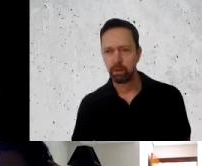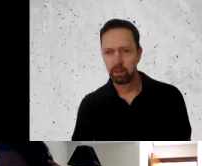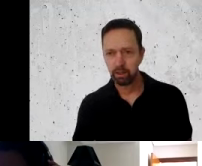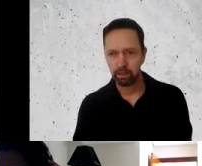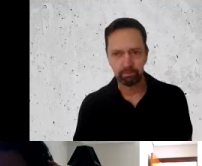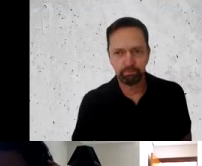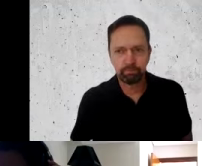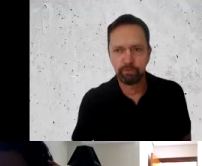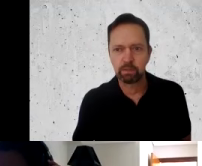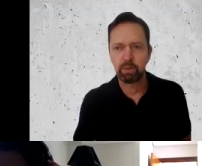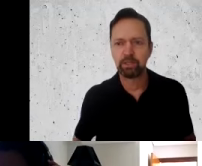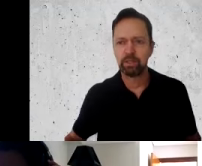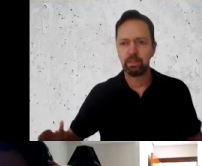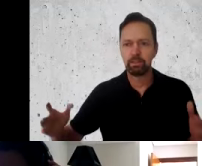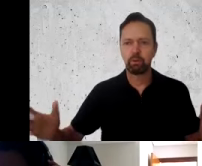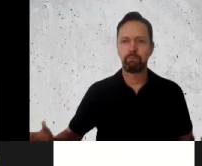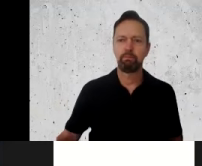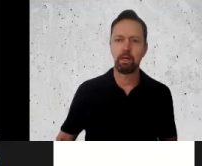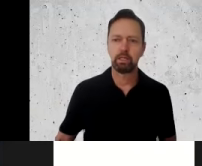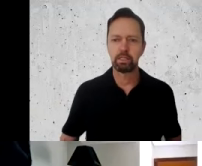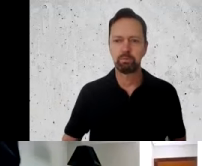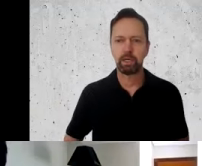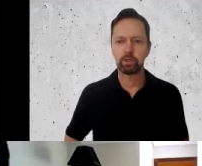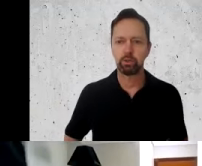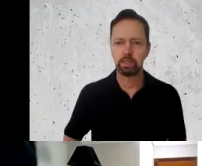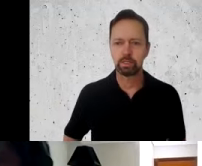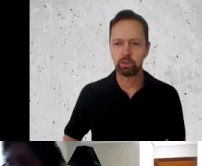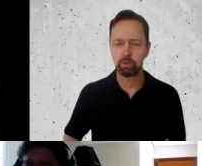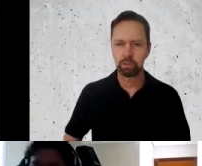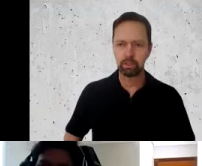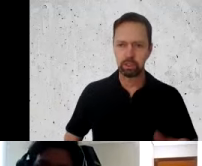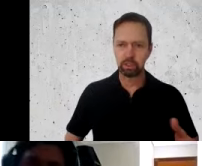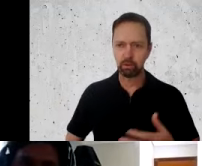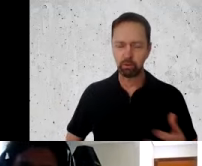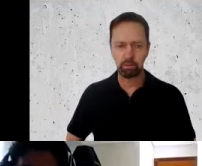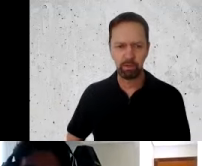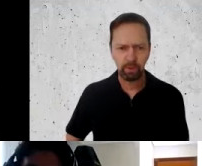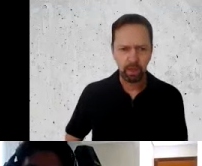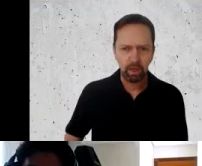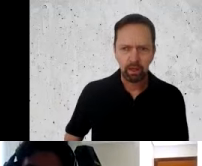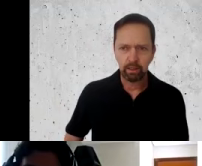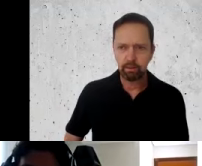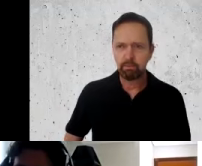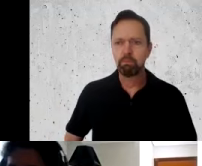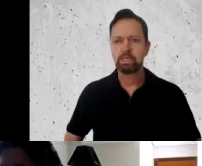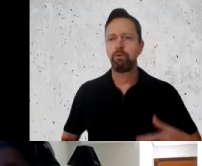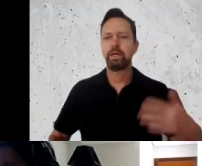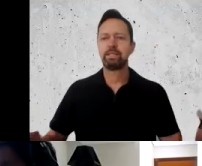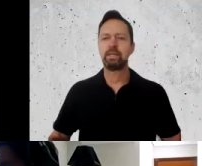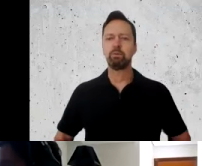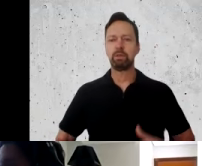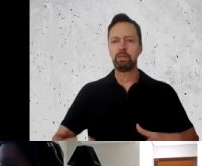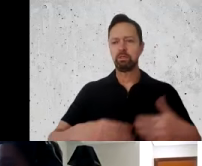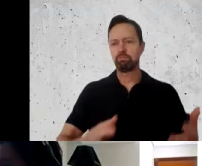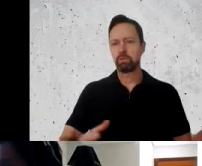instituições faz parte de maioria das explicações das questões que a gente tem em economia. Mas aí